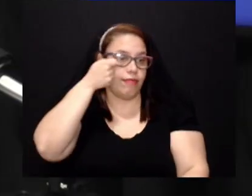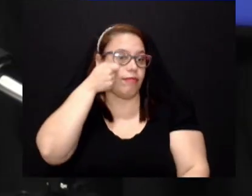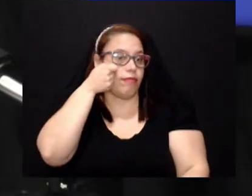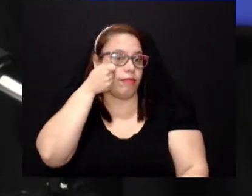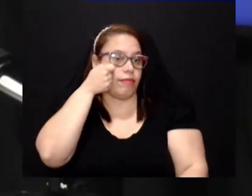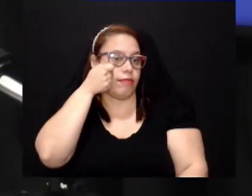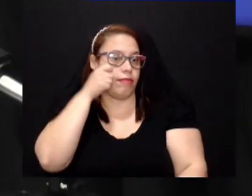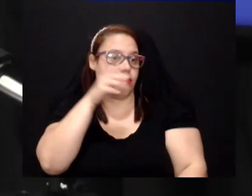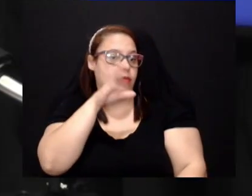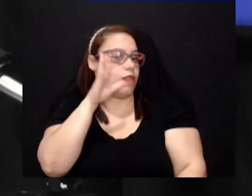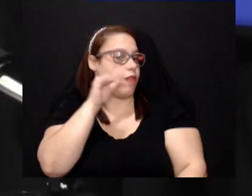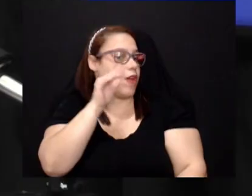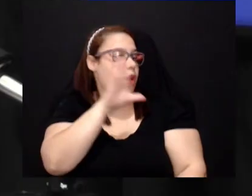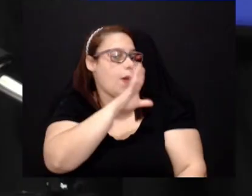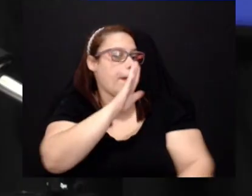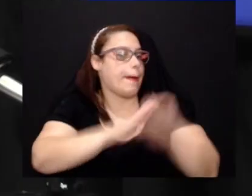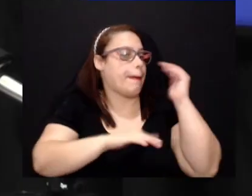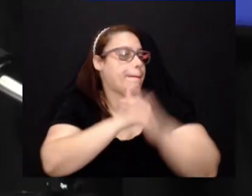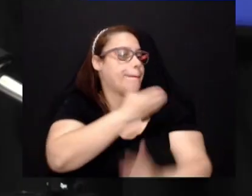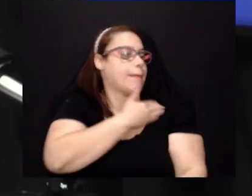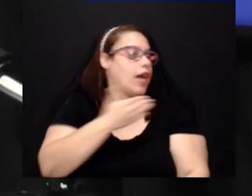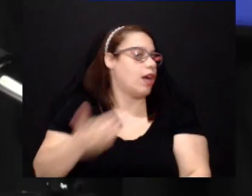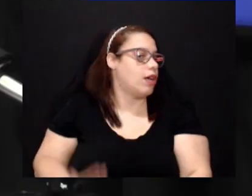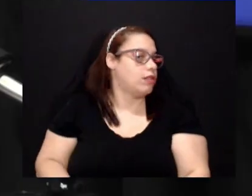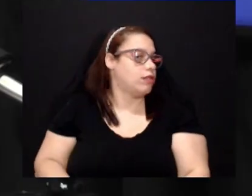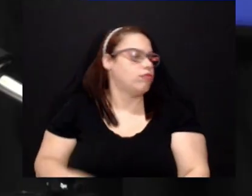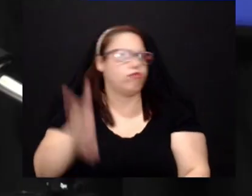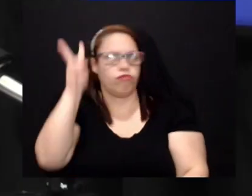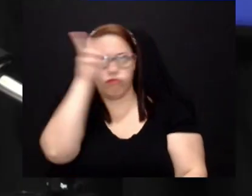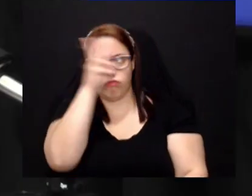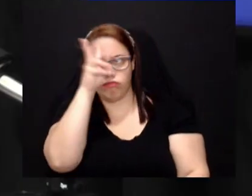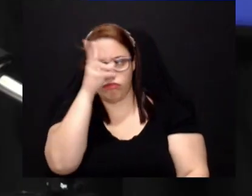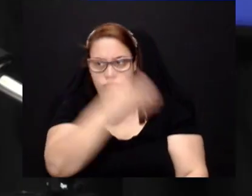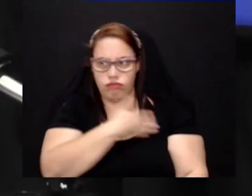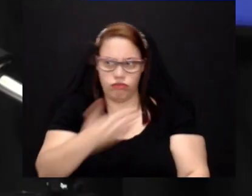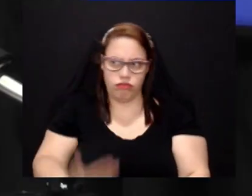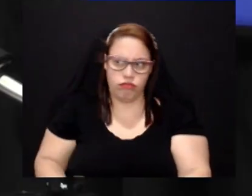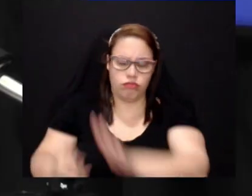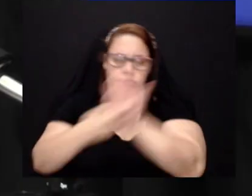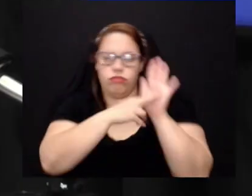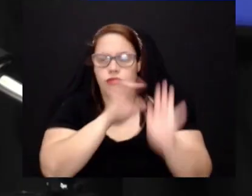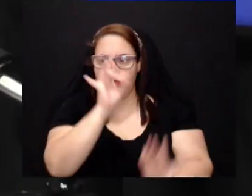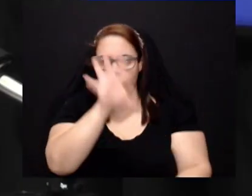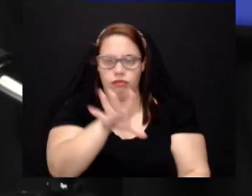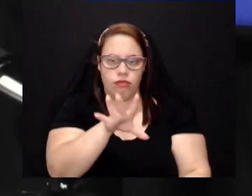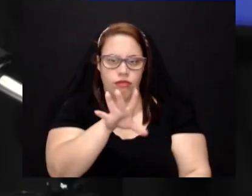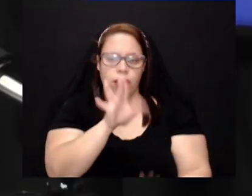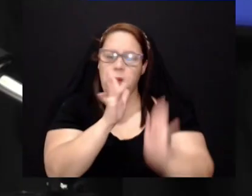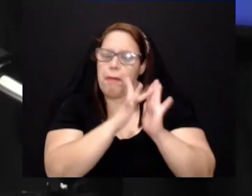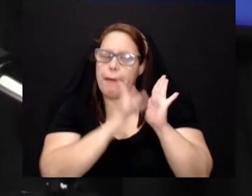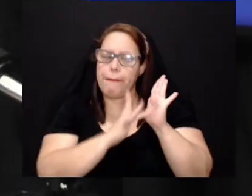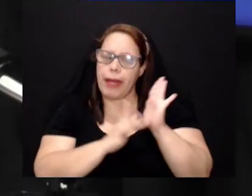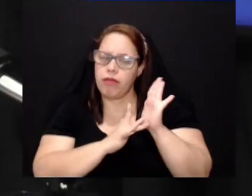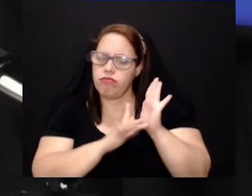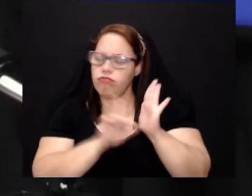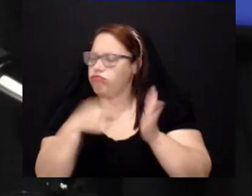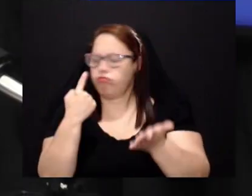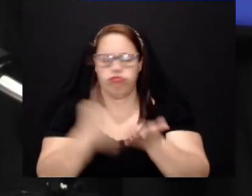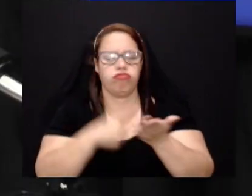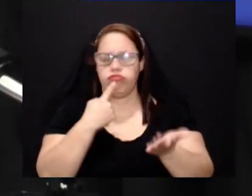no serviço público. E nos lembra que a representatividade não é apenas uma pauta, é um compromisso